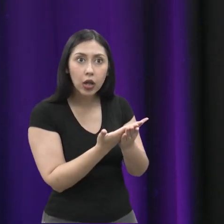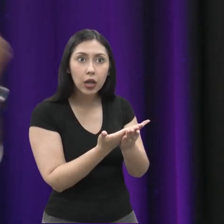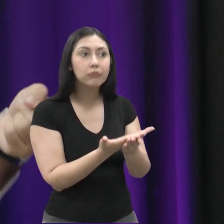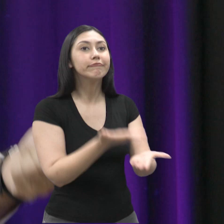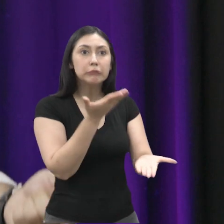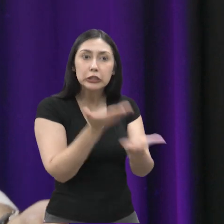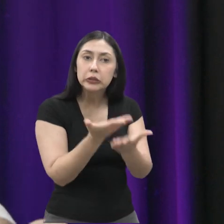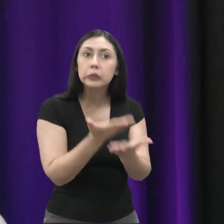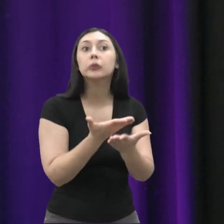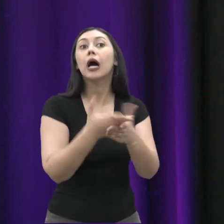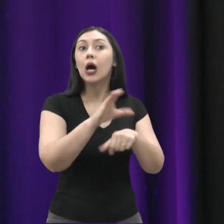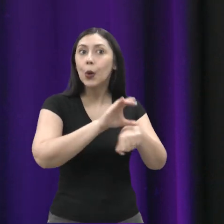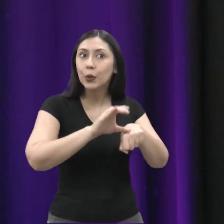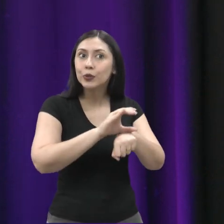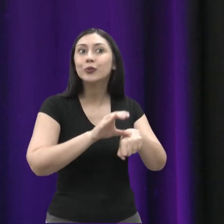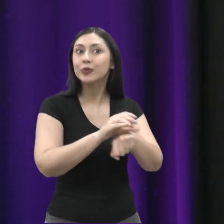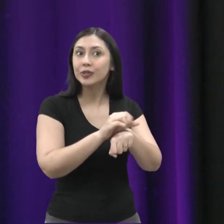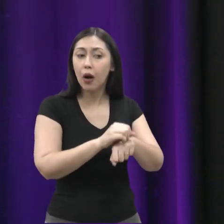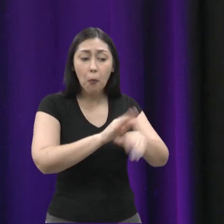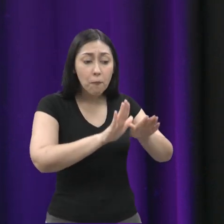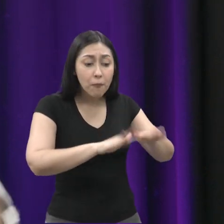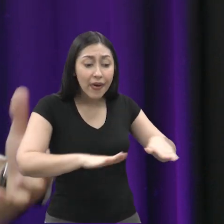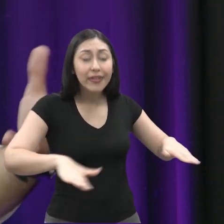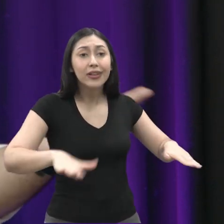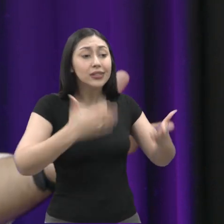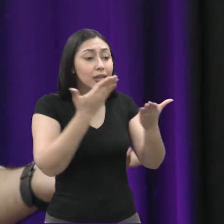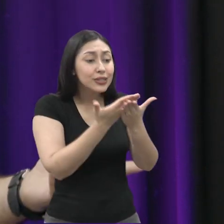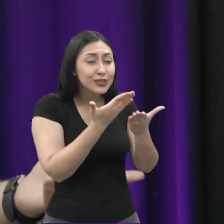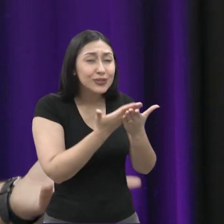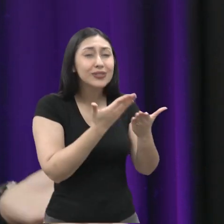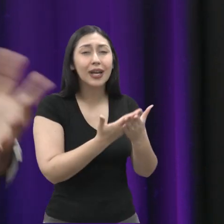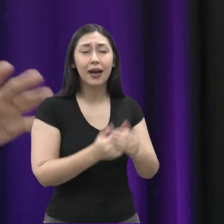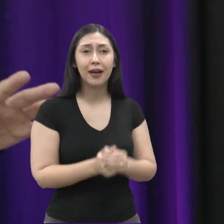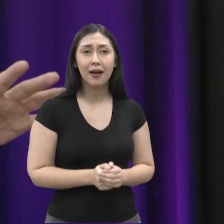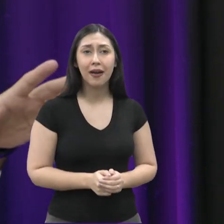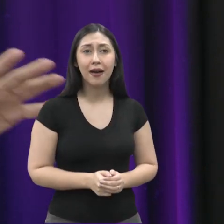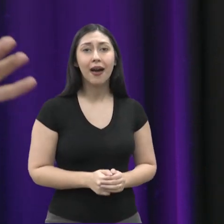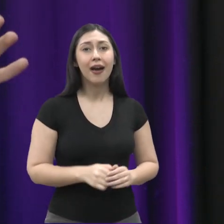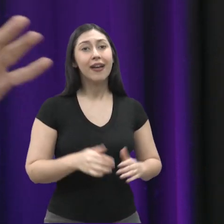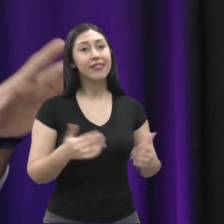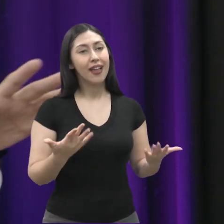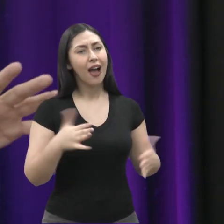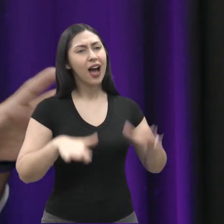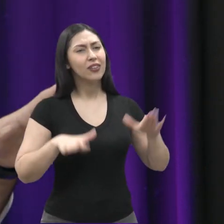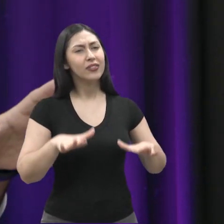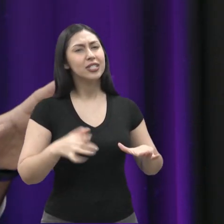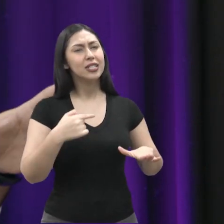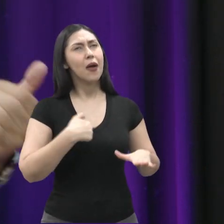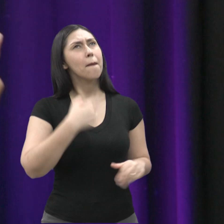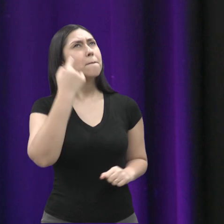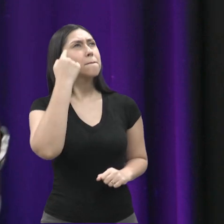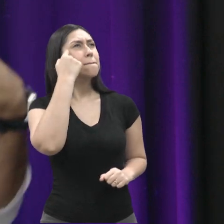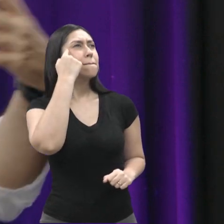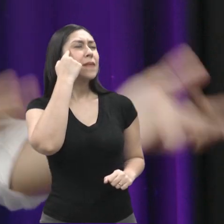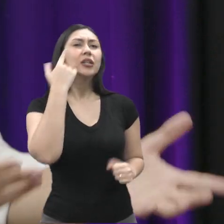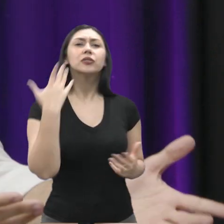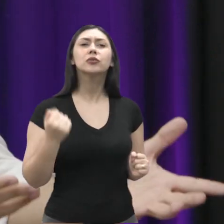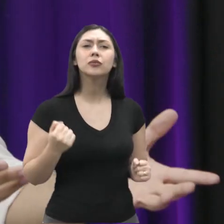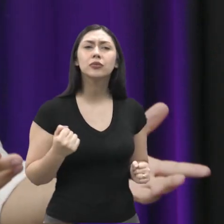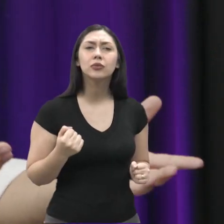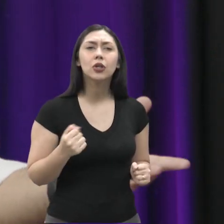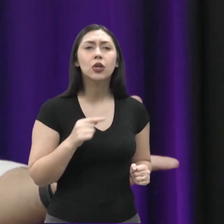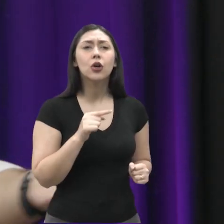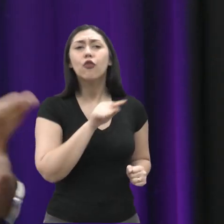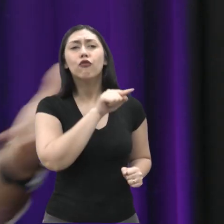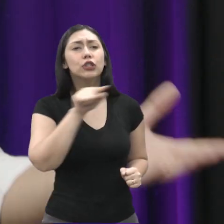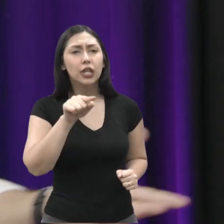para a sala de aula. Ou Excelente, seja, para as crianças estudarem. Mas às vezes eu faço esse dever de casa, eu me pergunto, faço essa